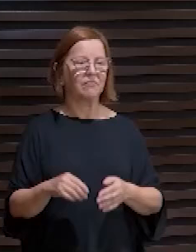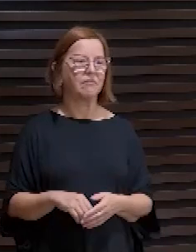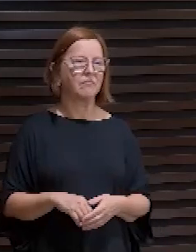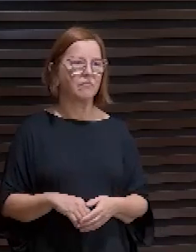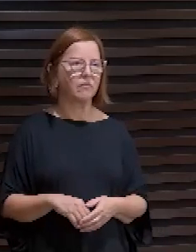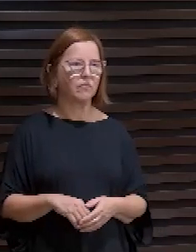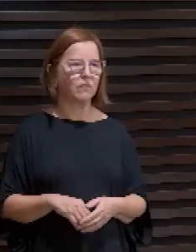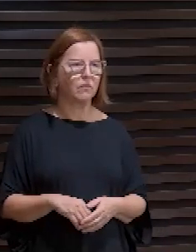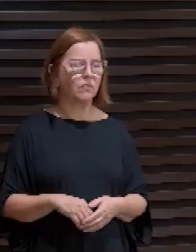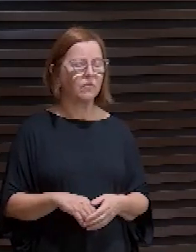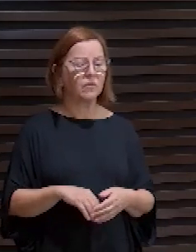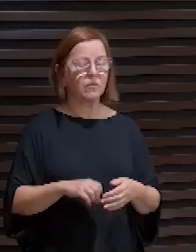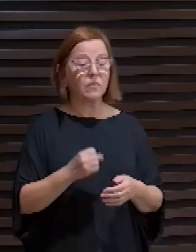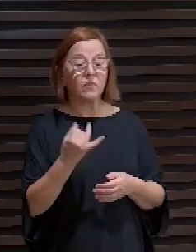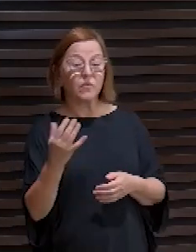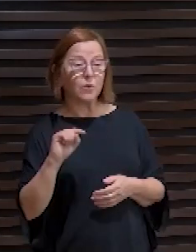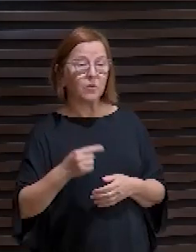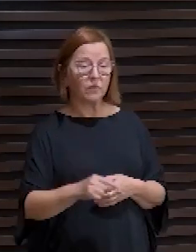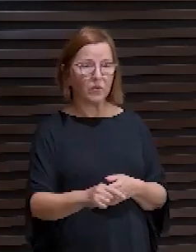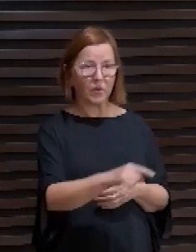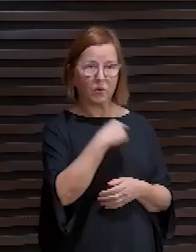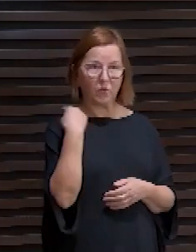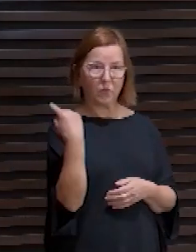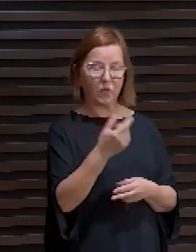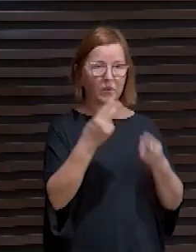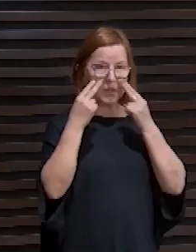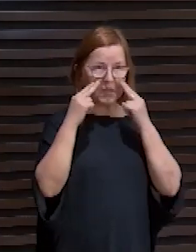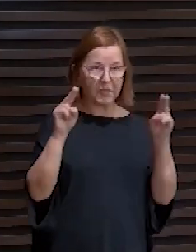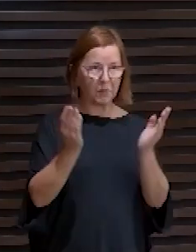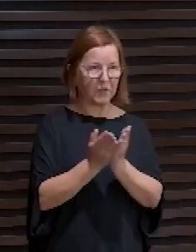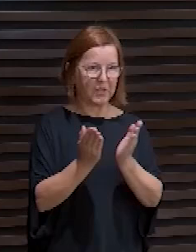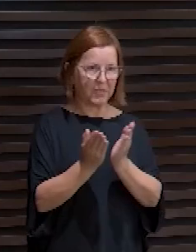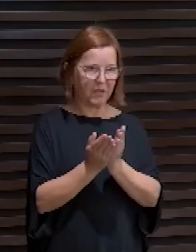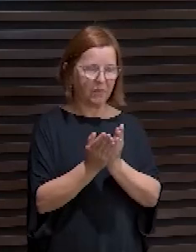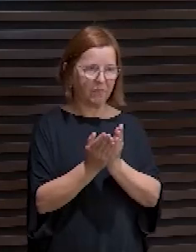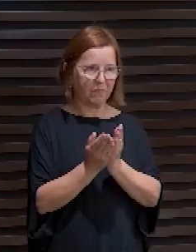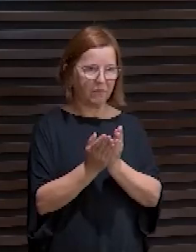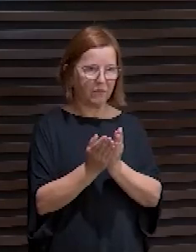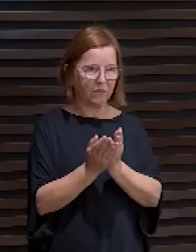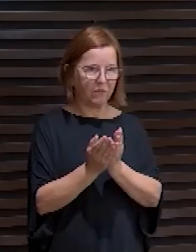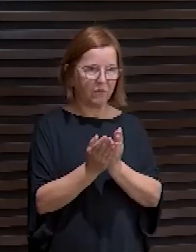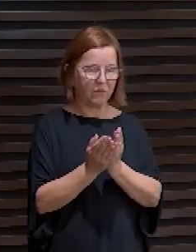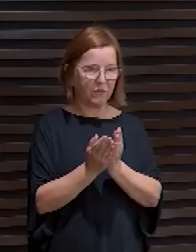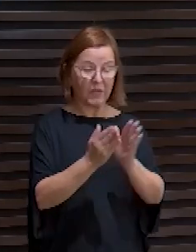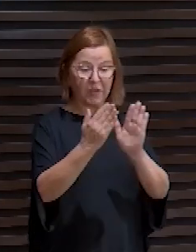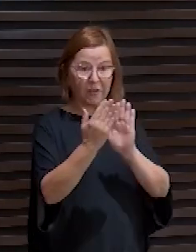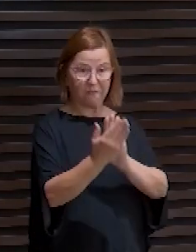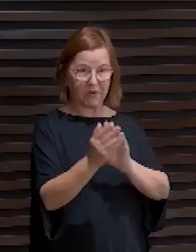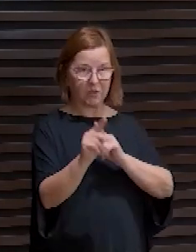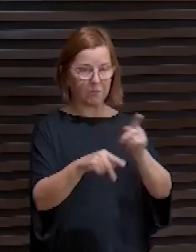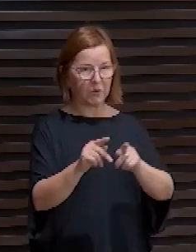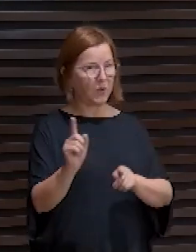Quão profundo é o nosso testemunho cristão junto a pessoas